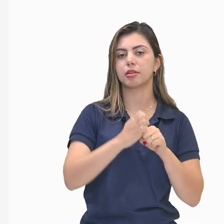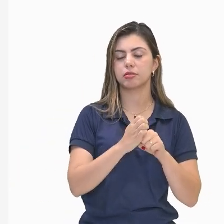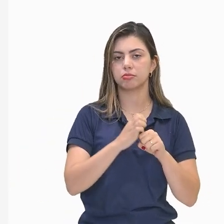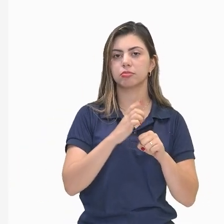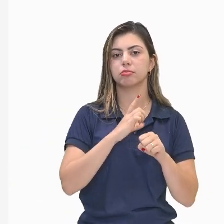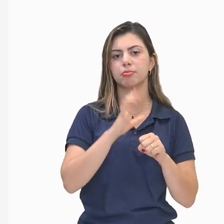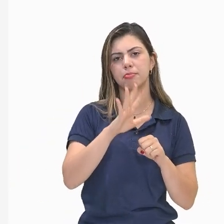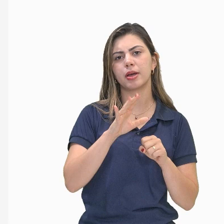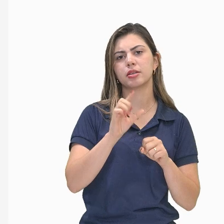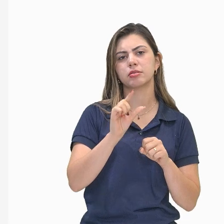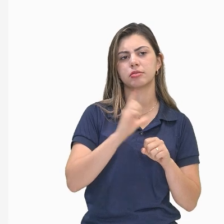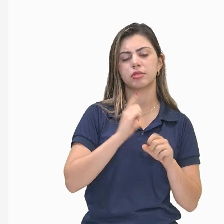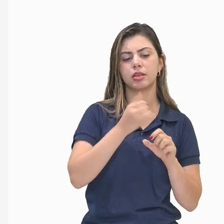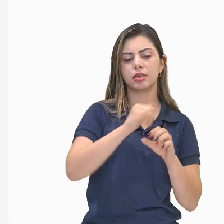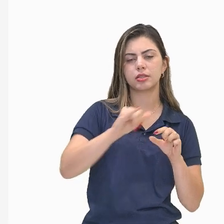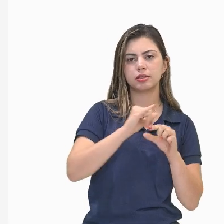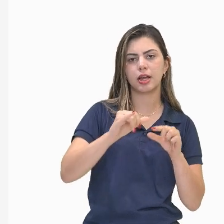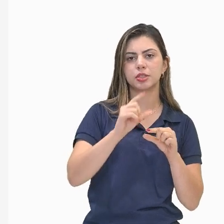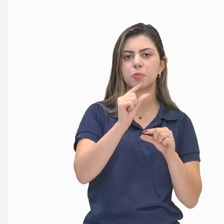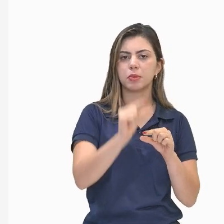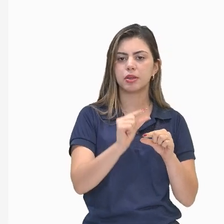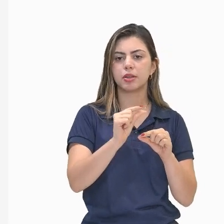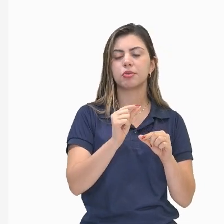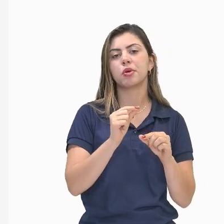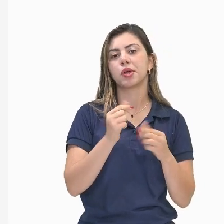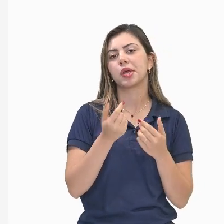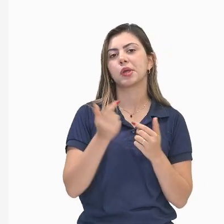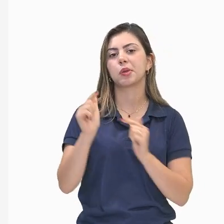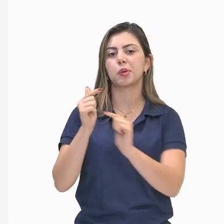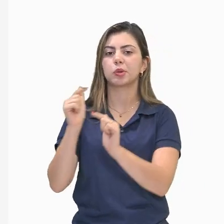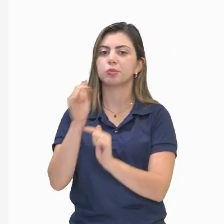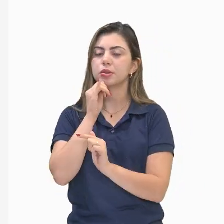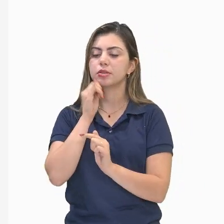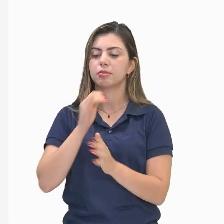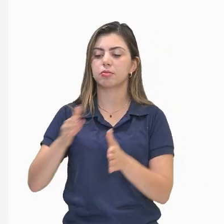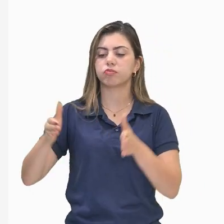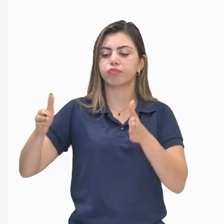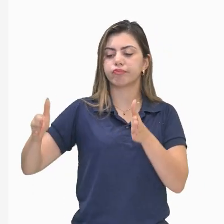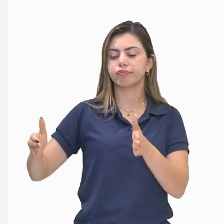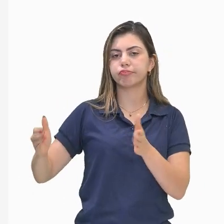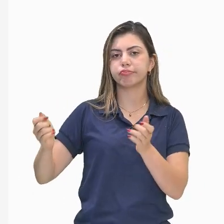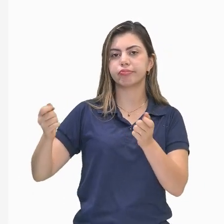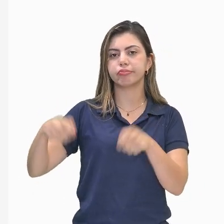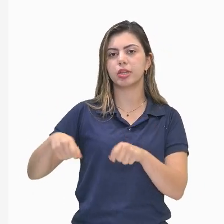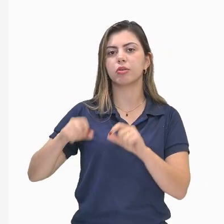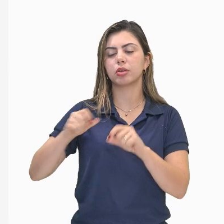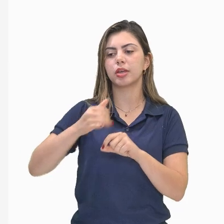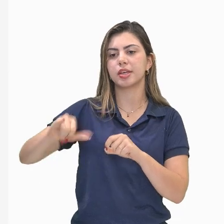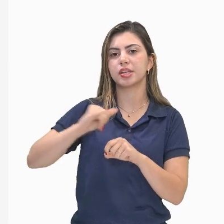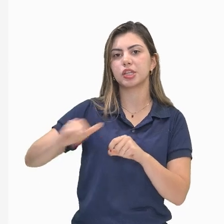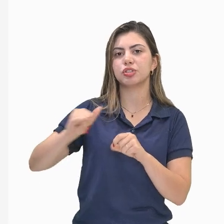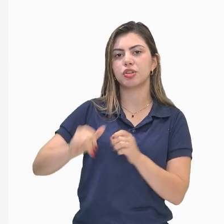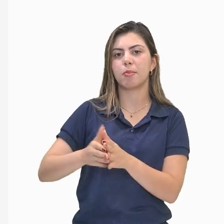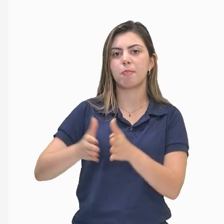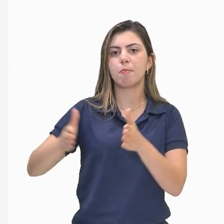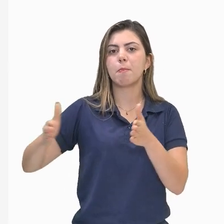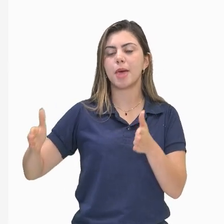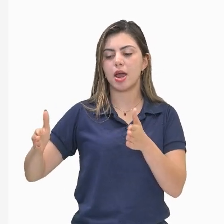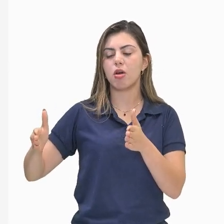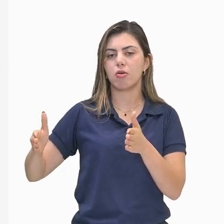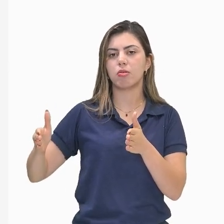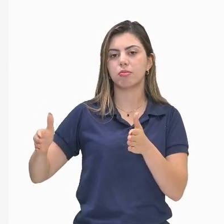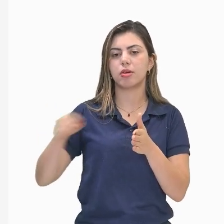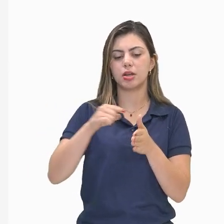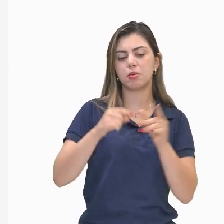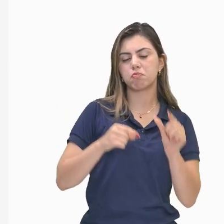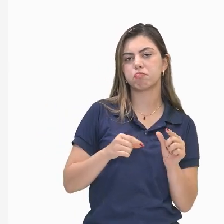é pequena, diferente de outros dispositivos como a bateria, por exemplo, que pode acumular uma quantidade de